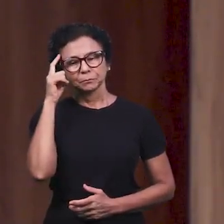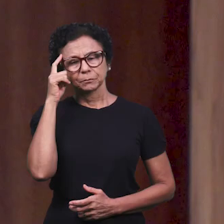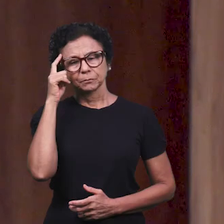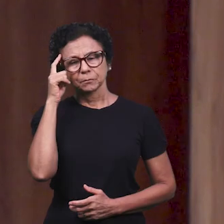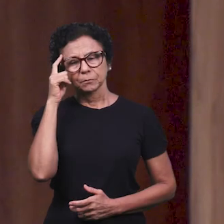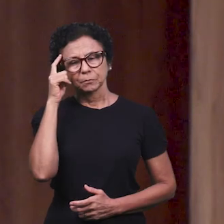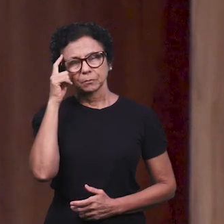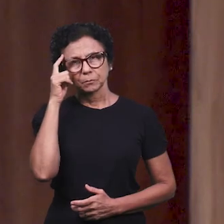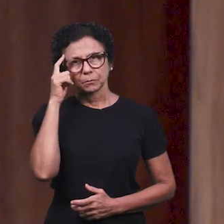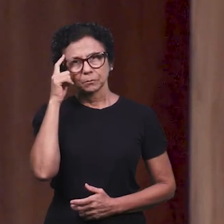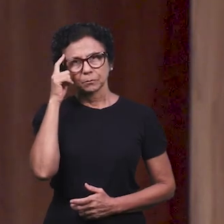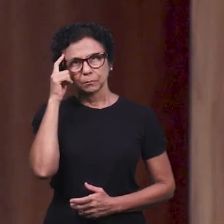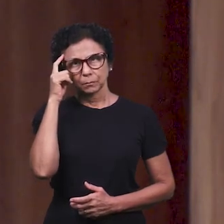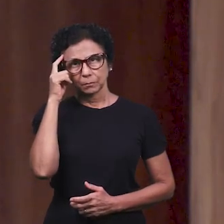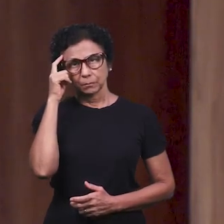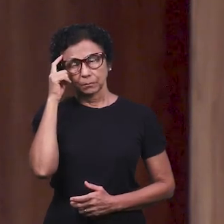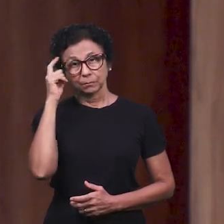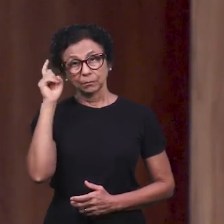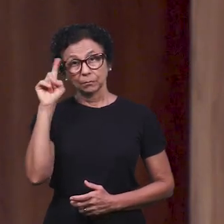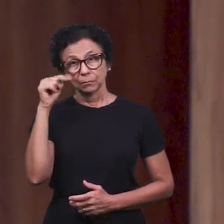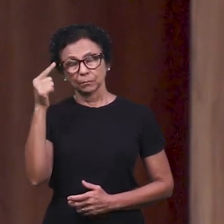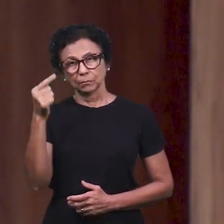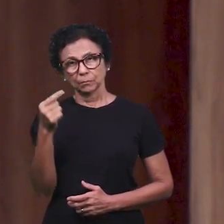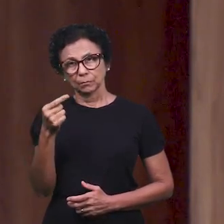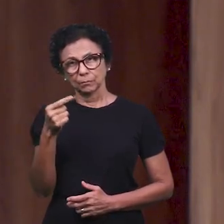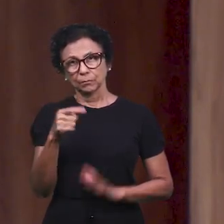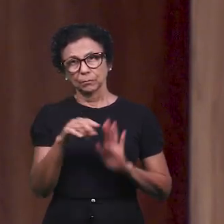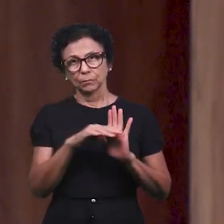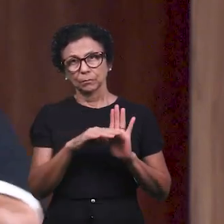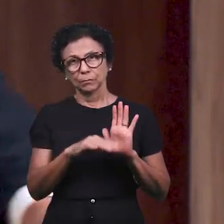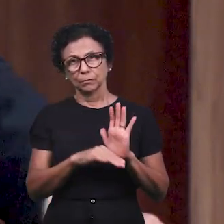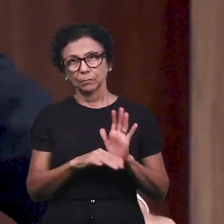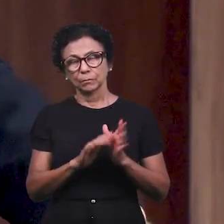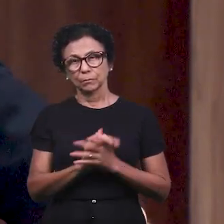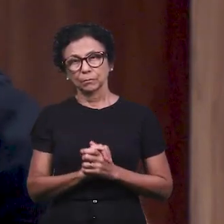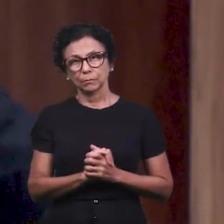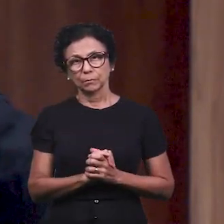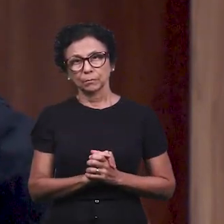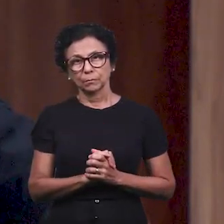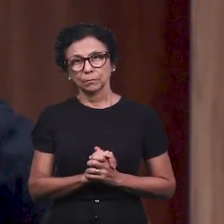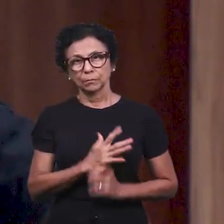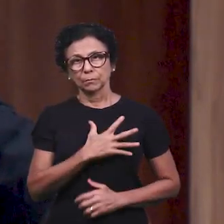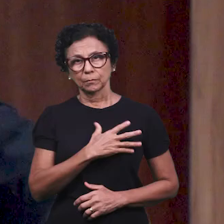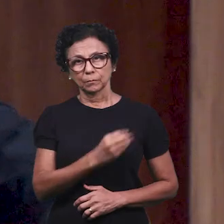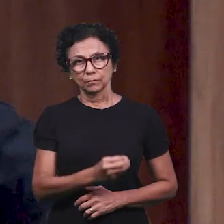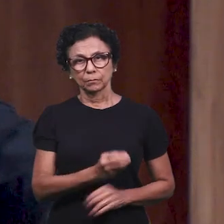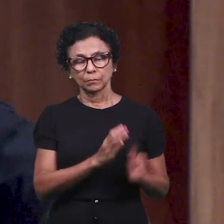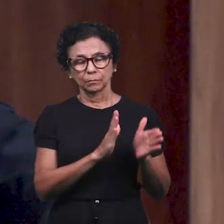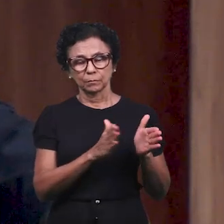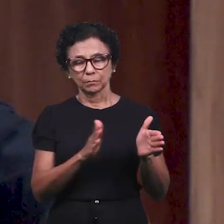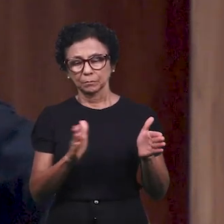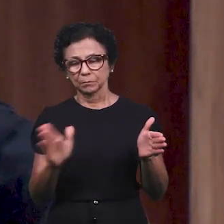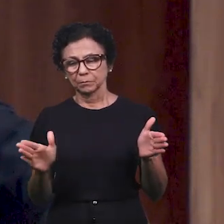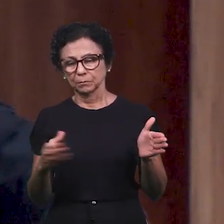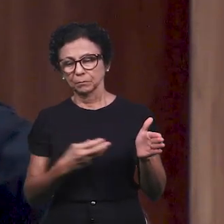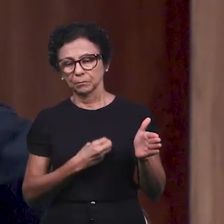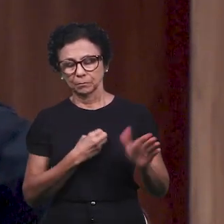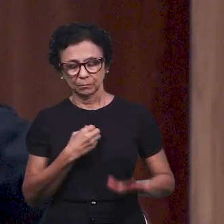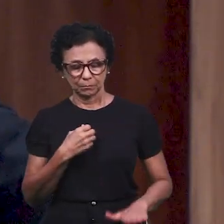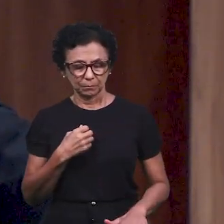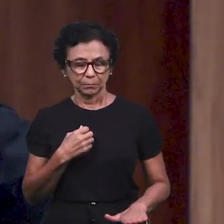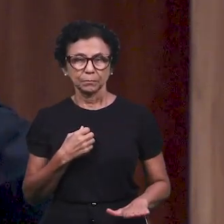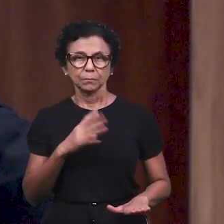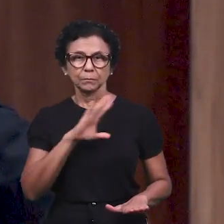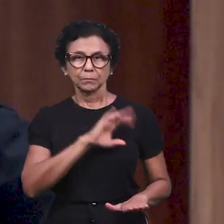meditação uma colocação para o nosso próximo episódio. Sobre as fases da vida dos nossos filhos. Na